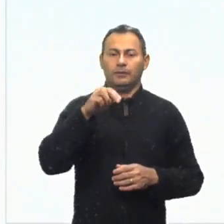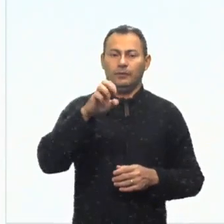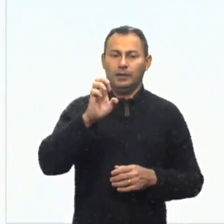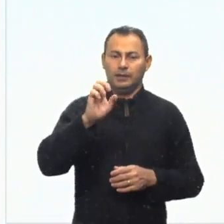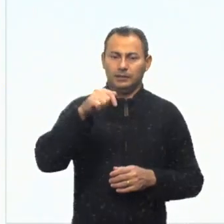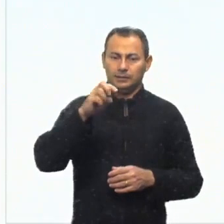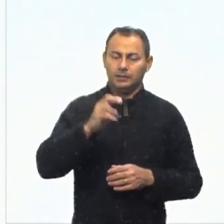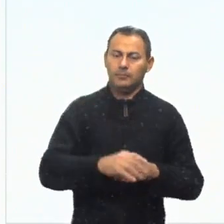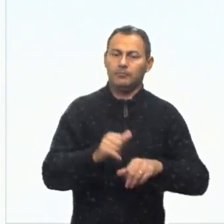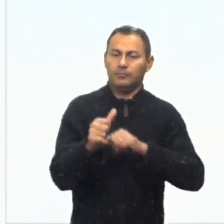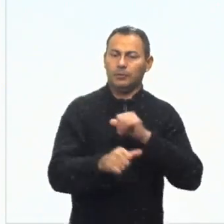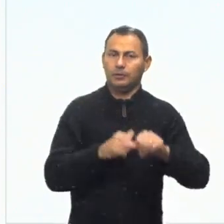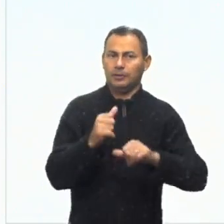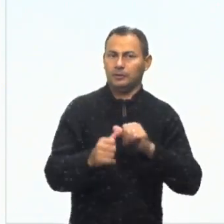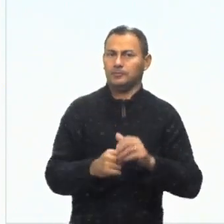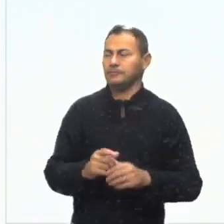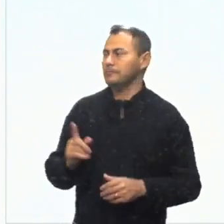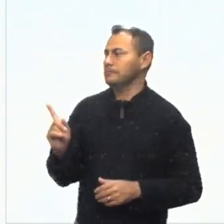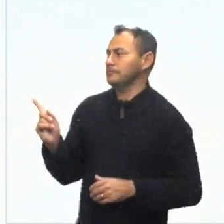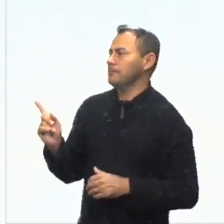muda.